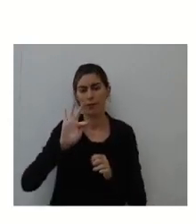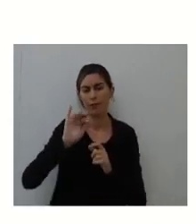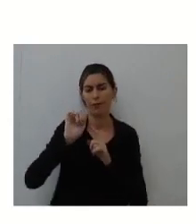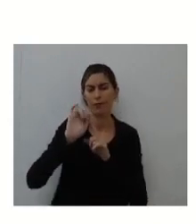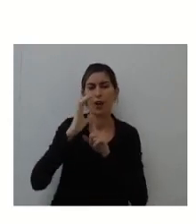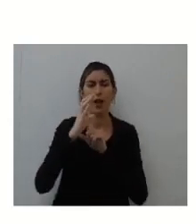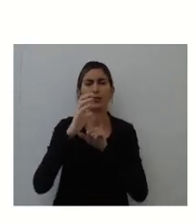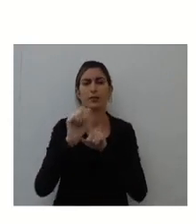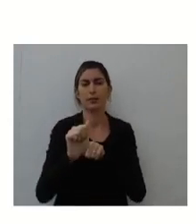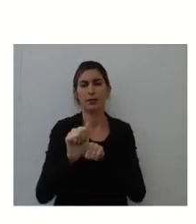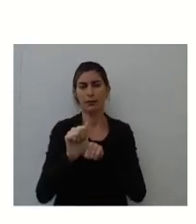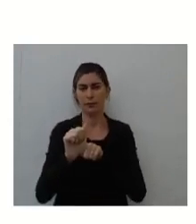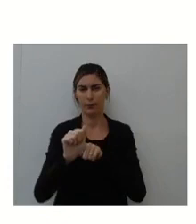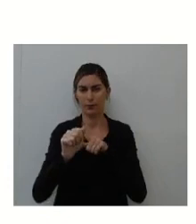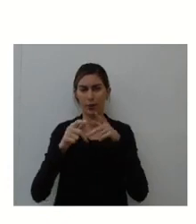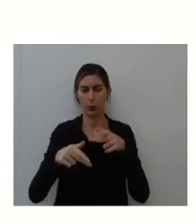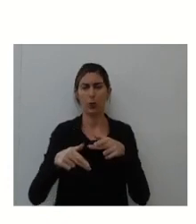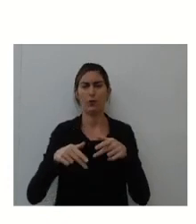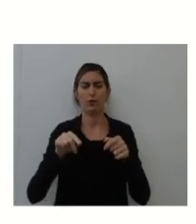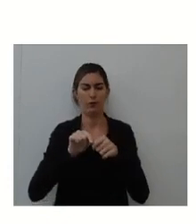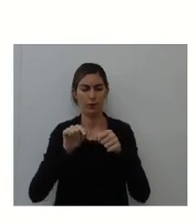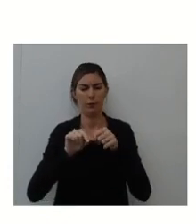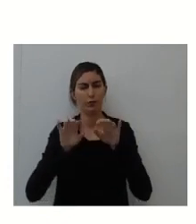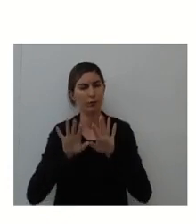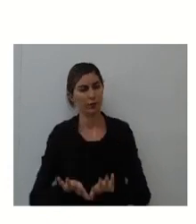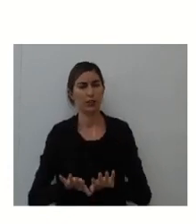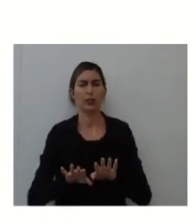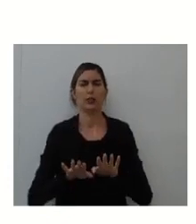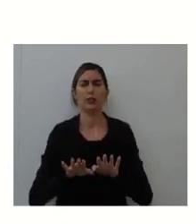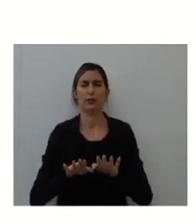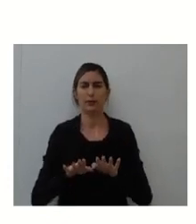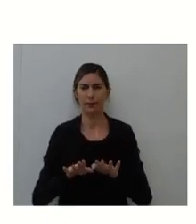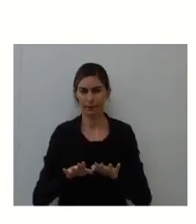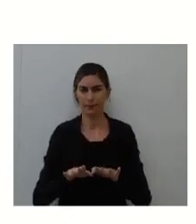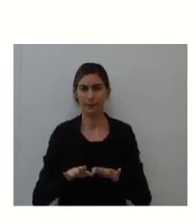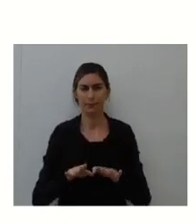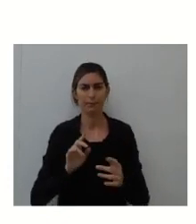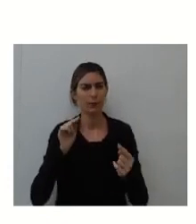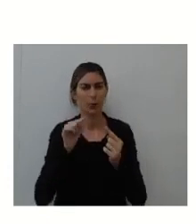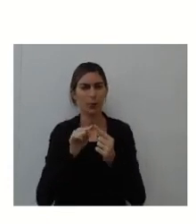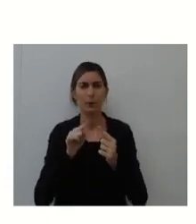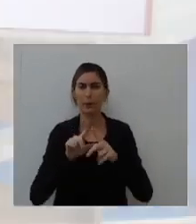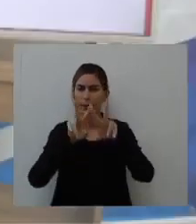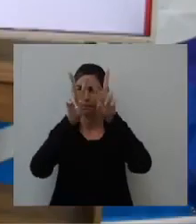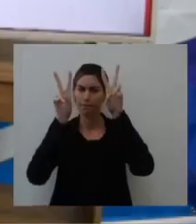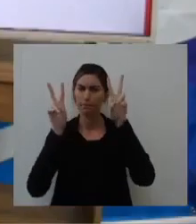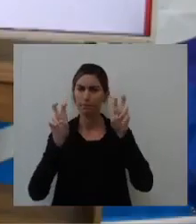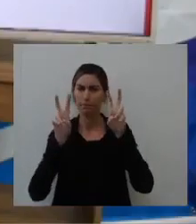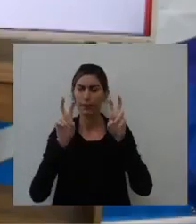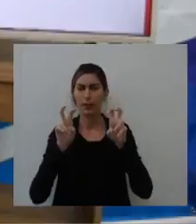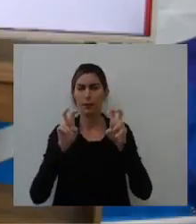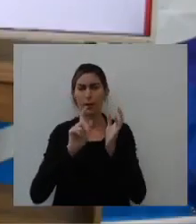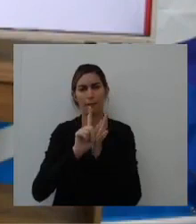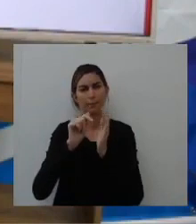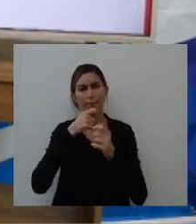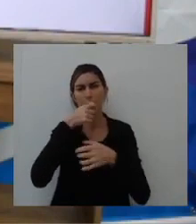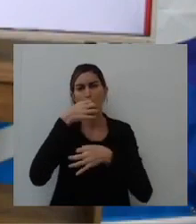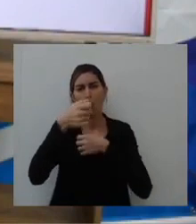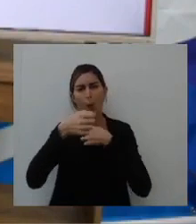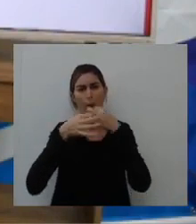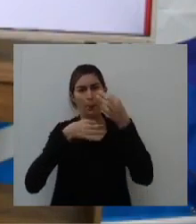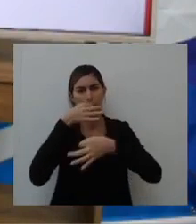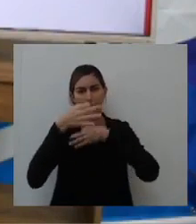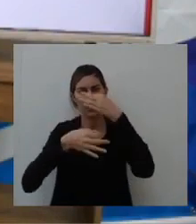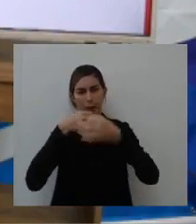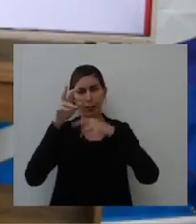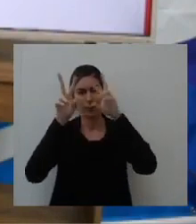no imperativo e casa perfeitamente com o título do artigo de opinião. Não sei se vocês lembram